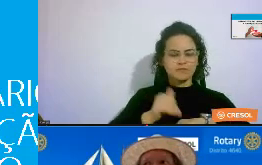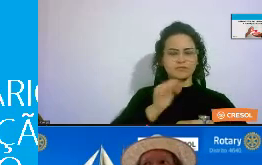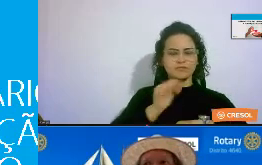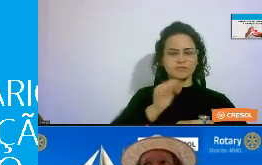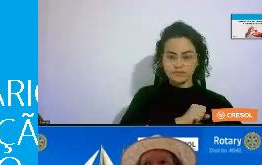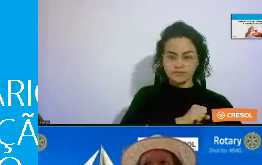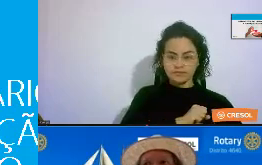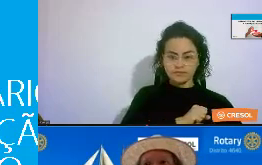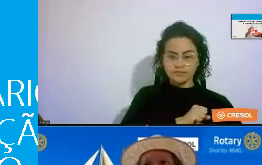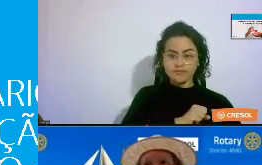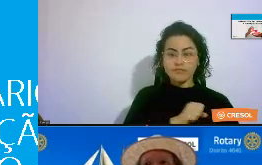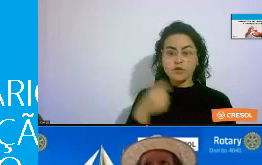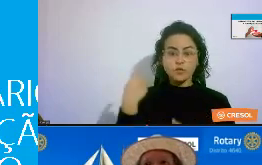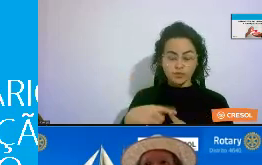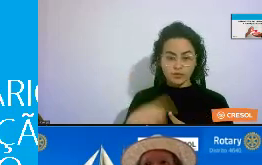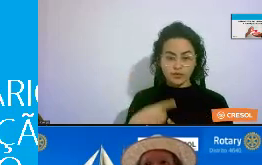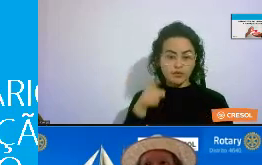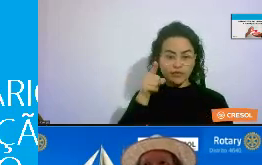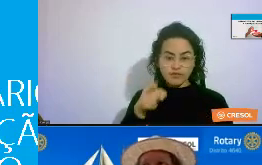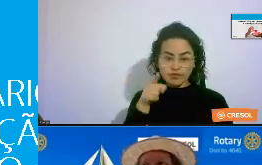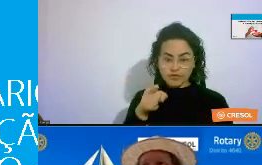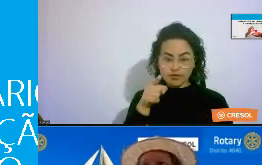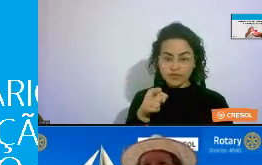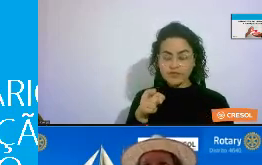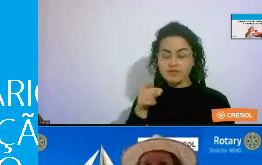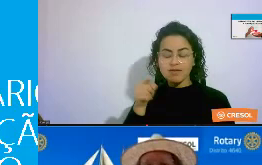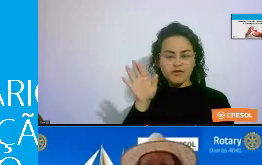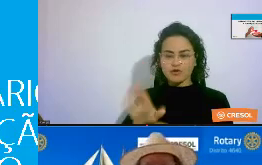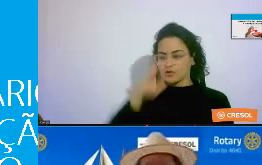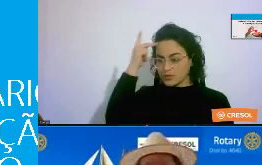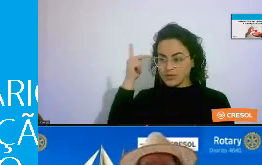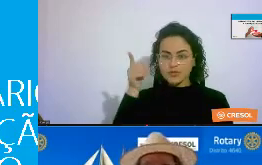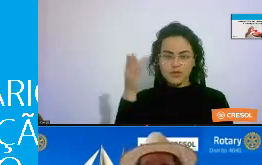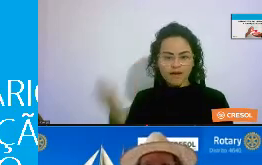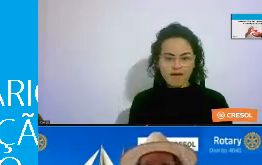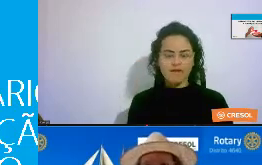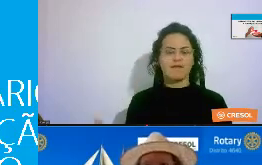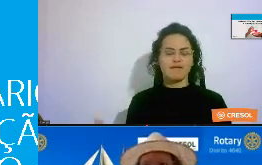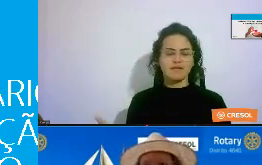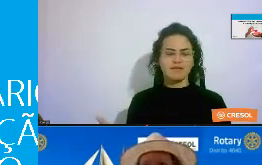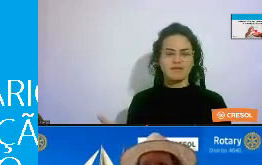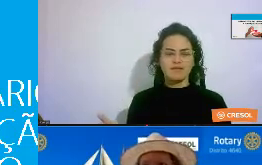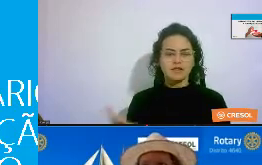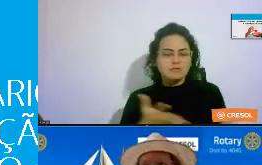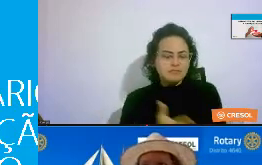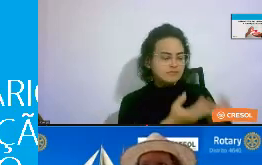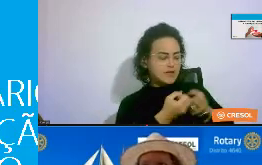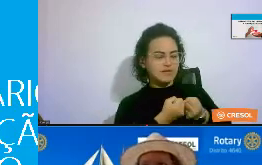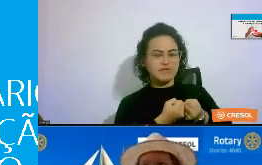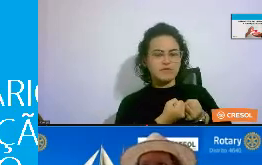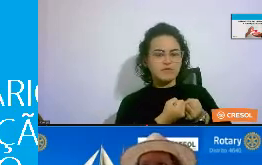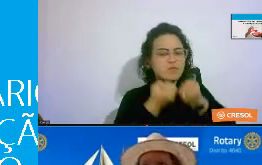uma pessoa, seja rotariana ou não rotariana, ela estará recebendo as